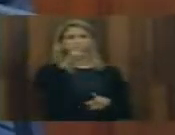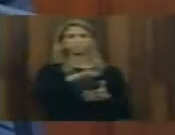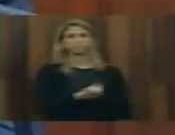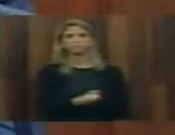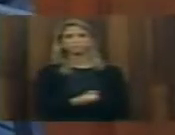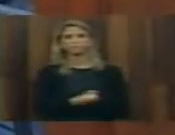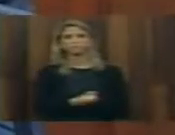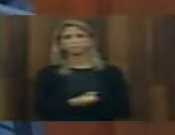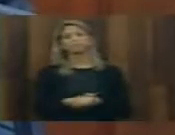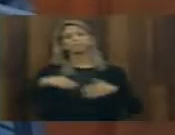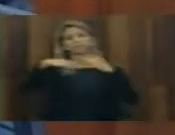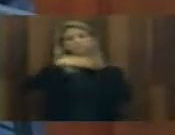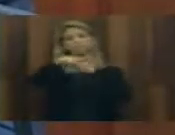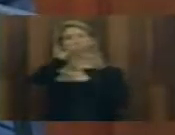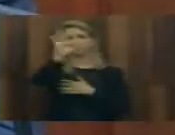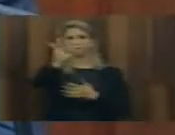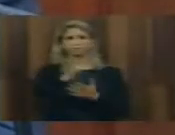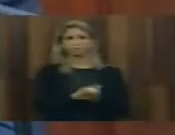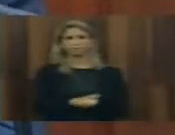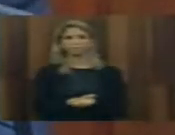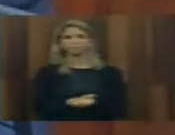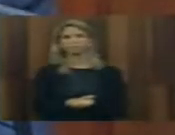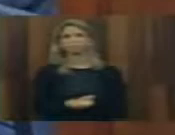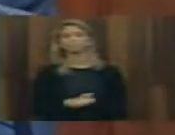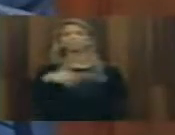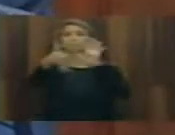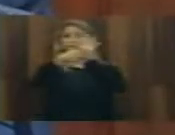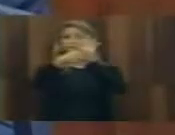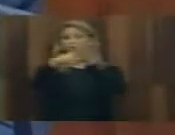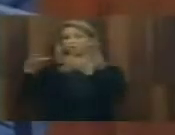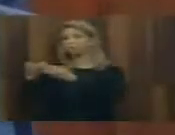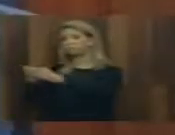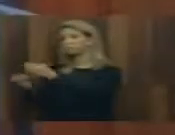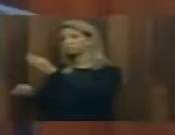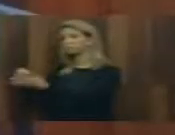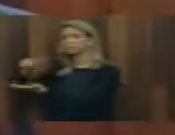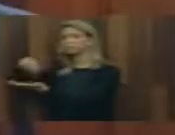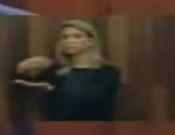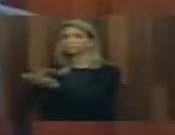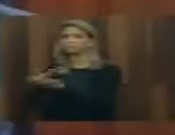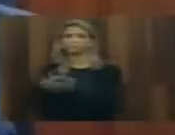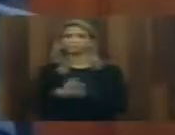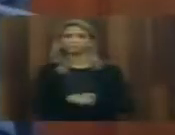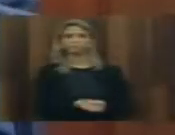IPTU, no município de Cabo Frio. O veto será encaminhado à CCJ.